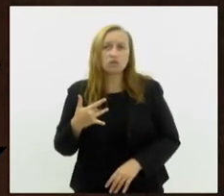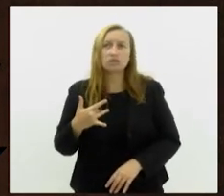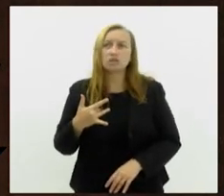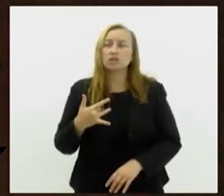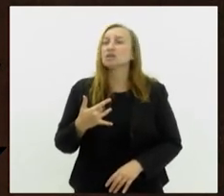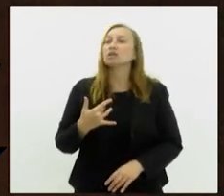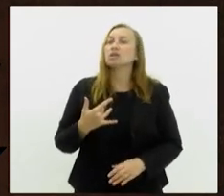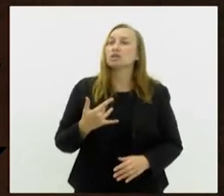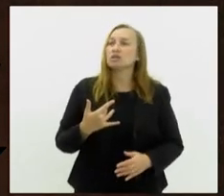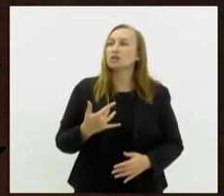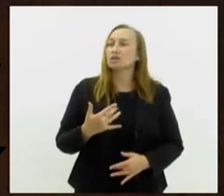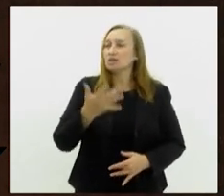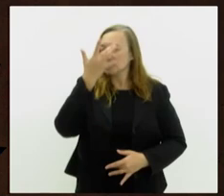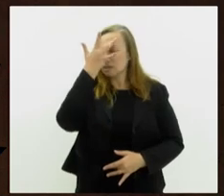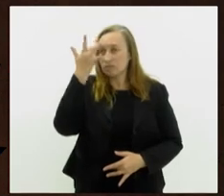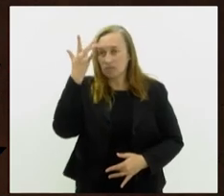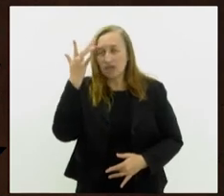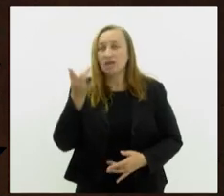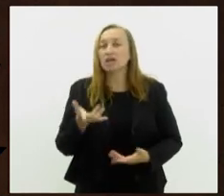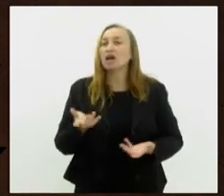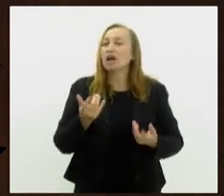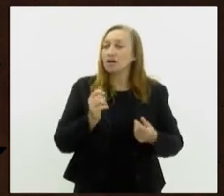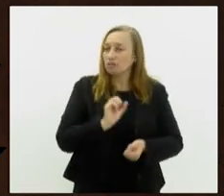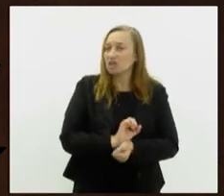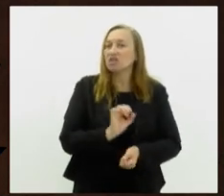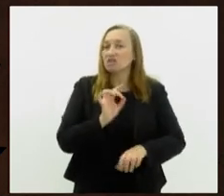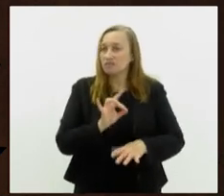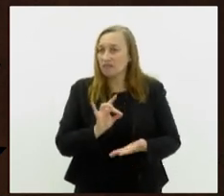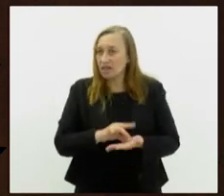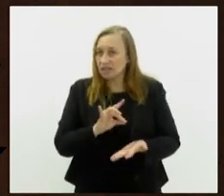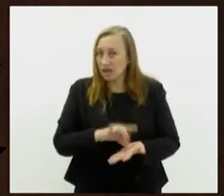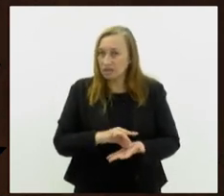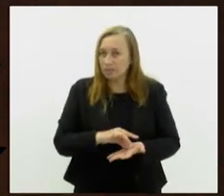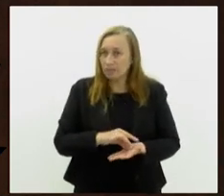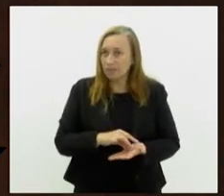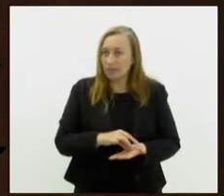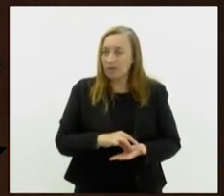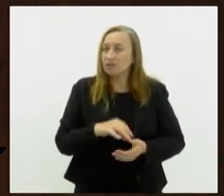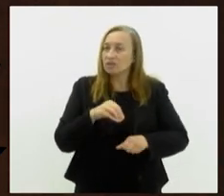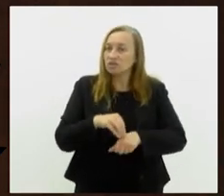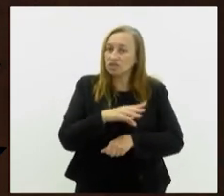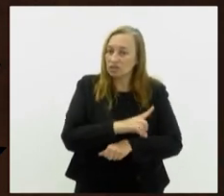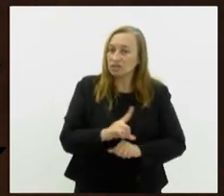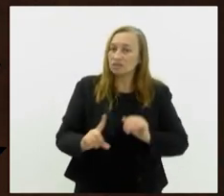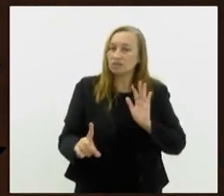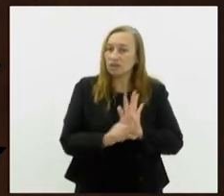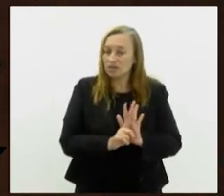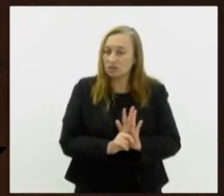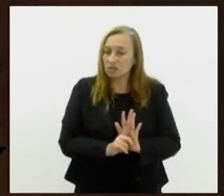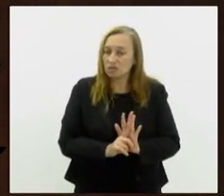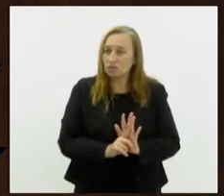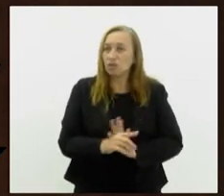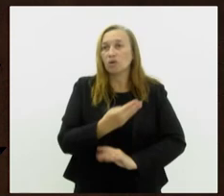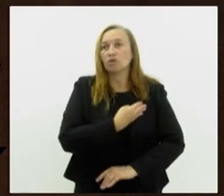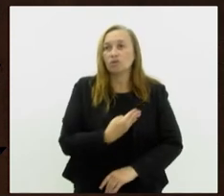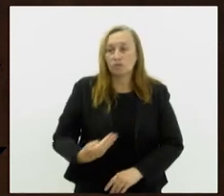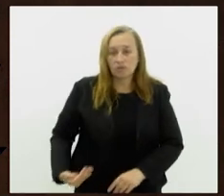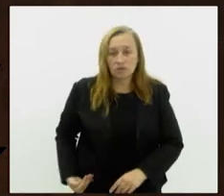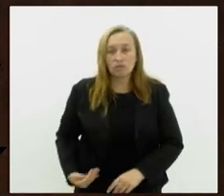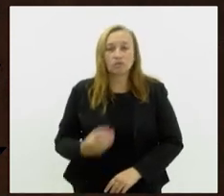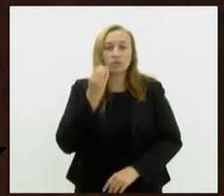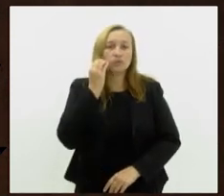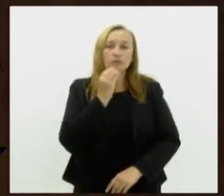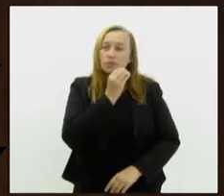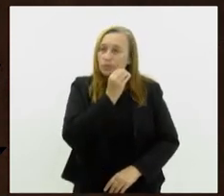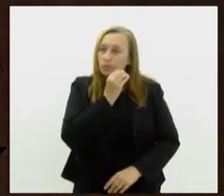física. Então, a gente espera de verdade que, através dessa indicação legislativa, o governador Cláudio